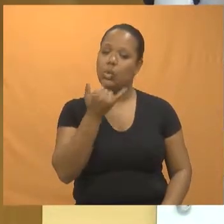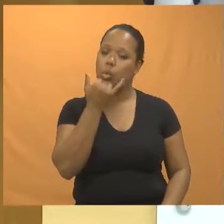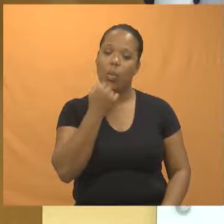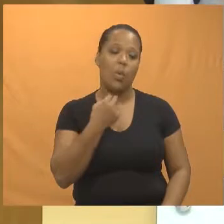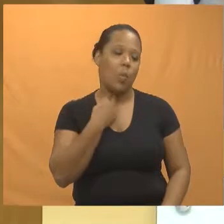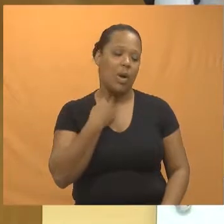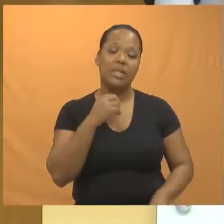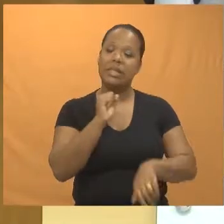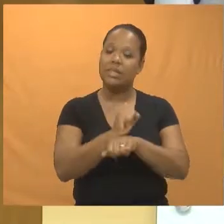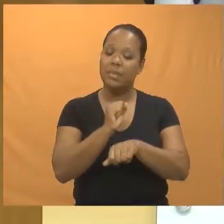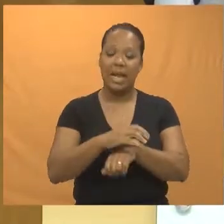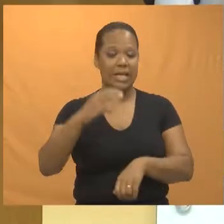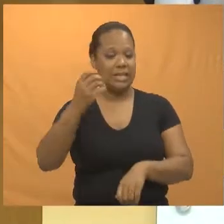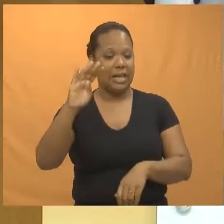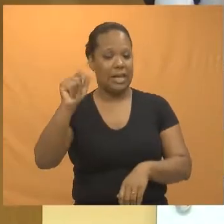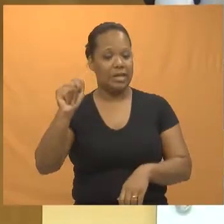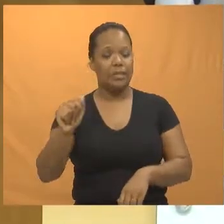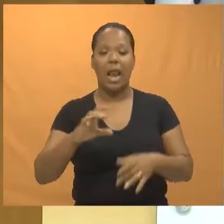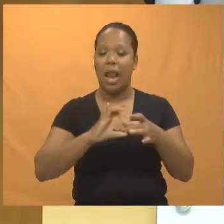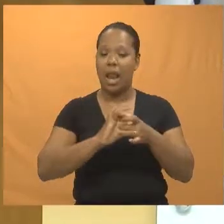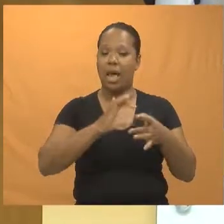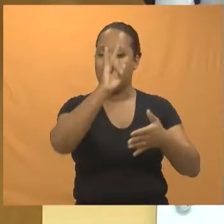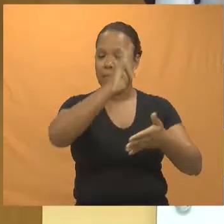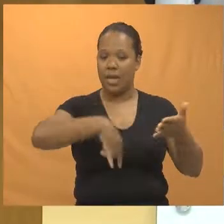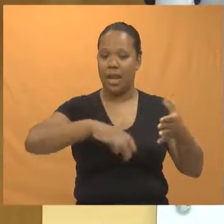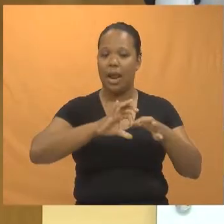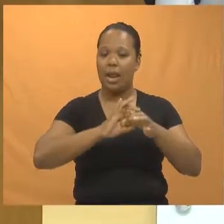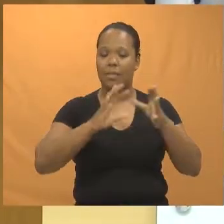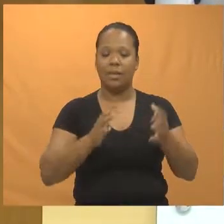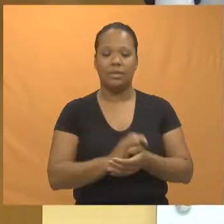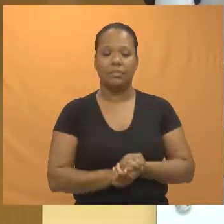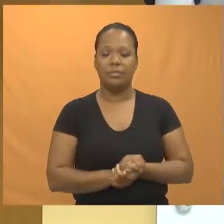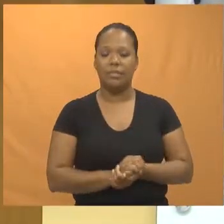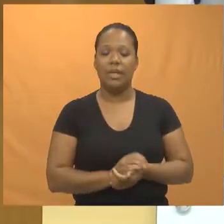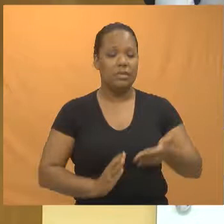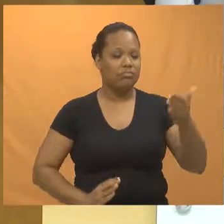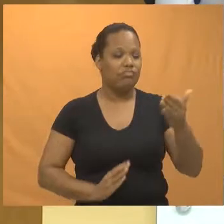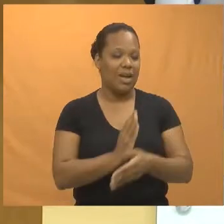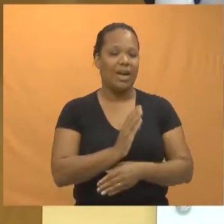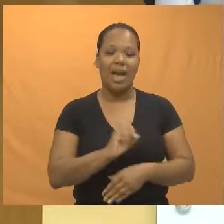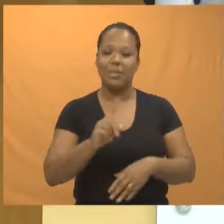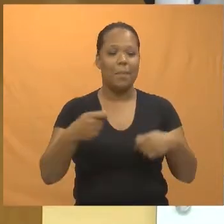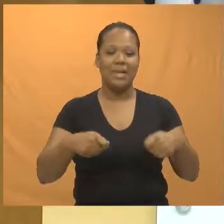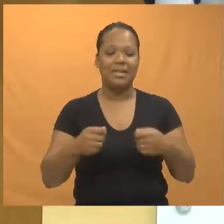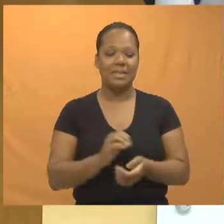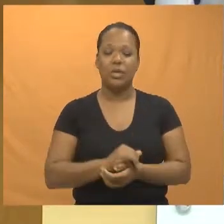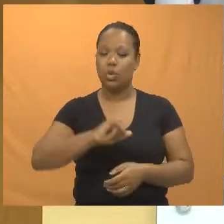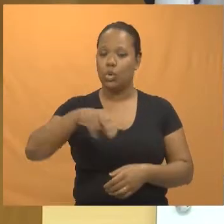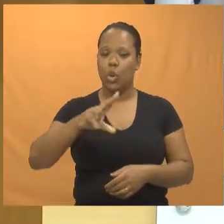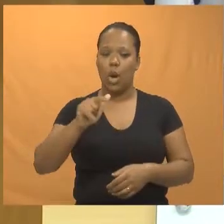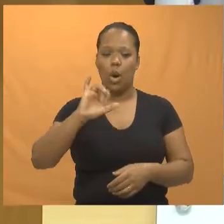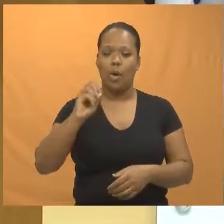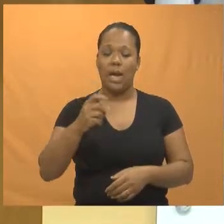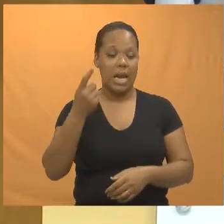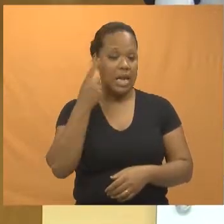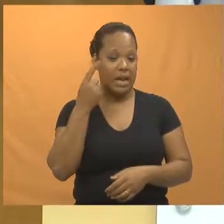Então, a partir de hoje, votando esse projeto, sancionando esse projeto, não vai ter essa desculpa mais. Tenho certeza que o Júlio Pires está aqui, ele